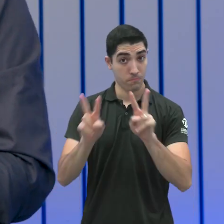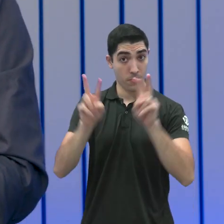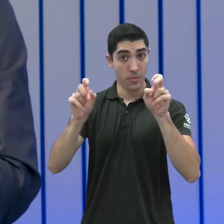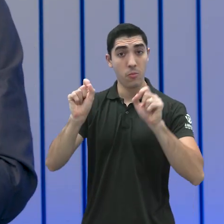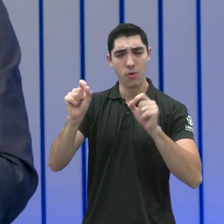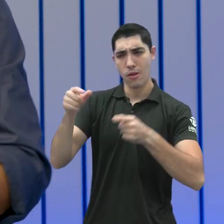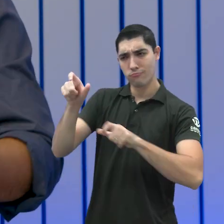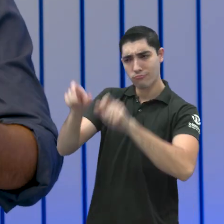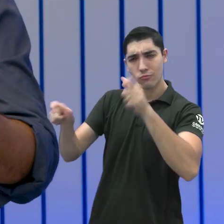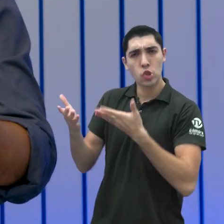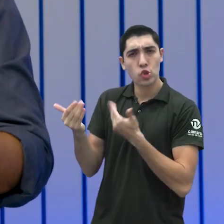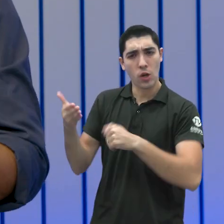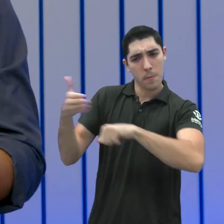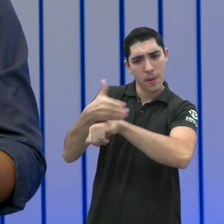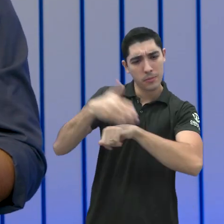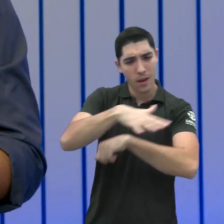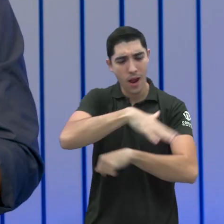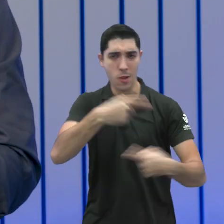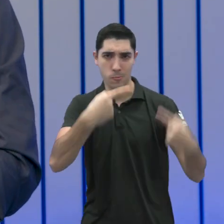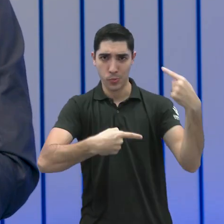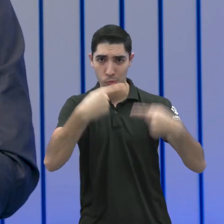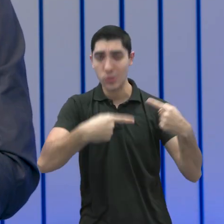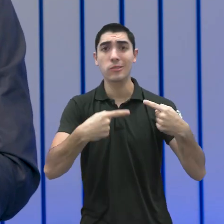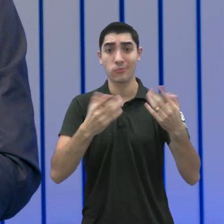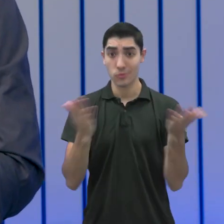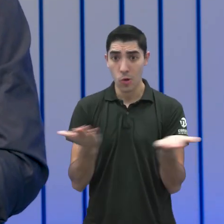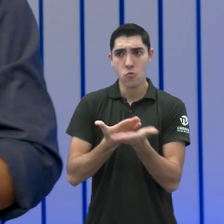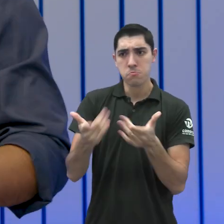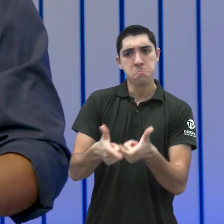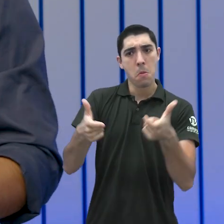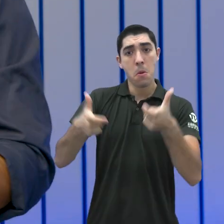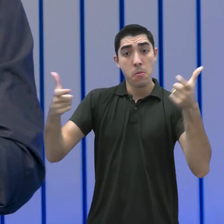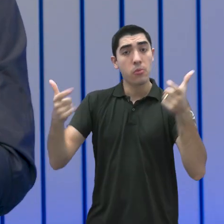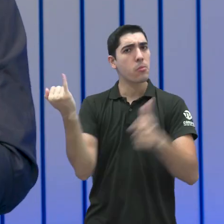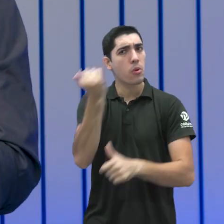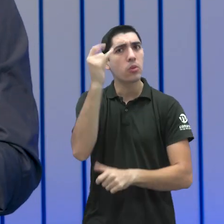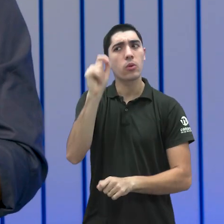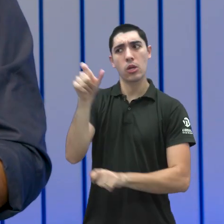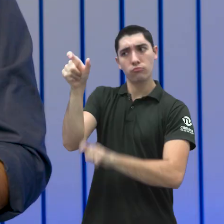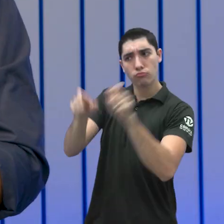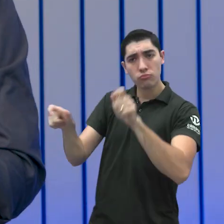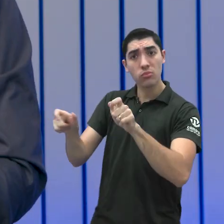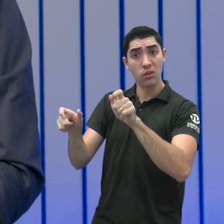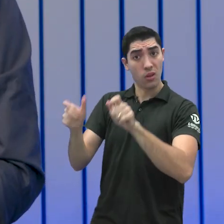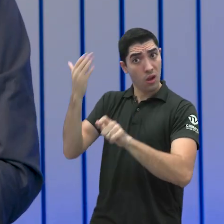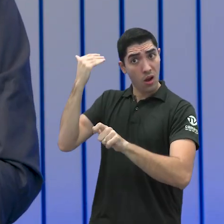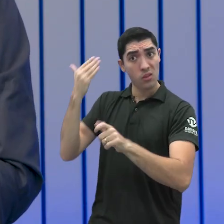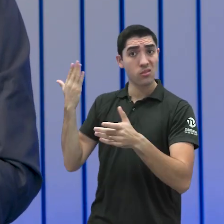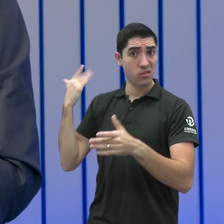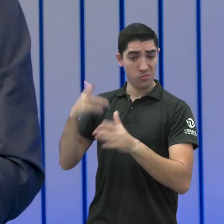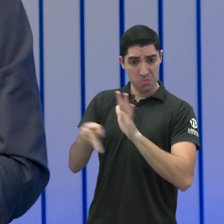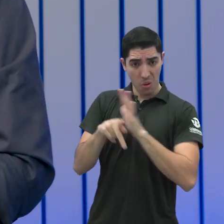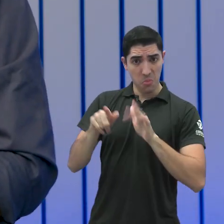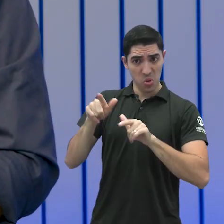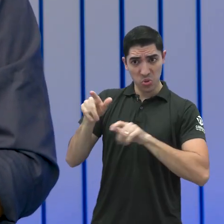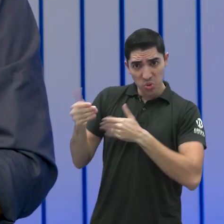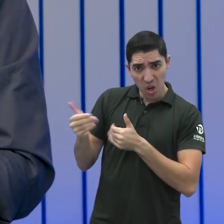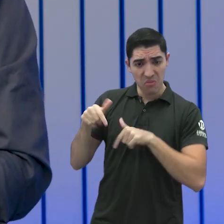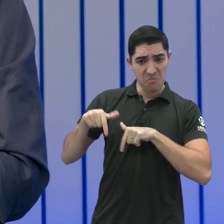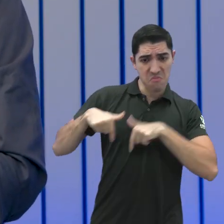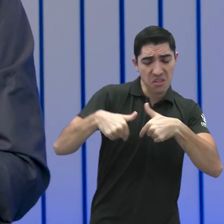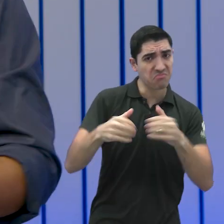O debate sobre o protagonismo jovem nas decisões públicas tem ganhado força. A nova geração busca voz ativa